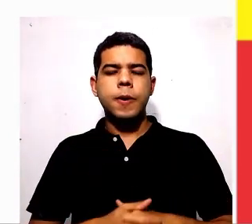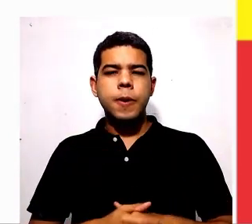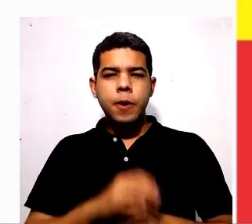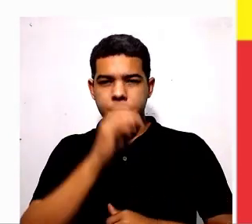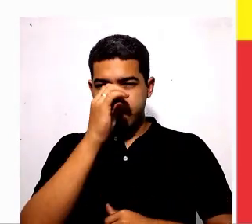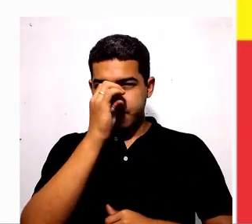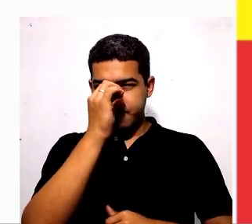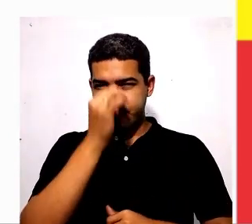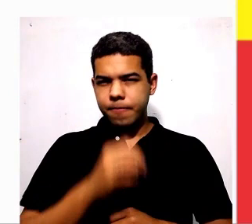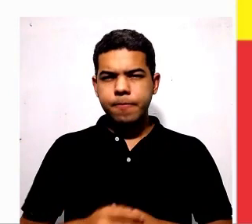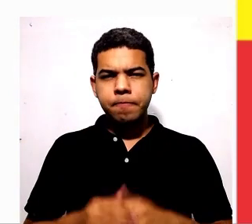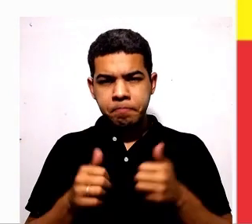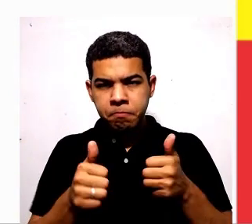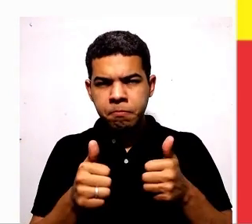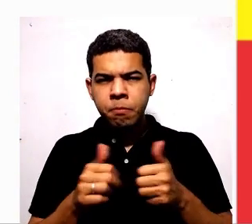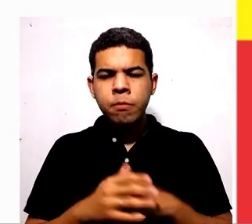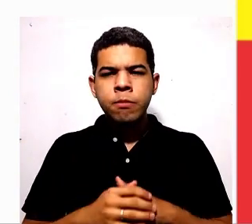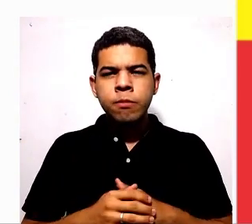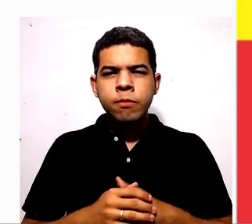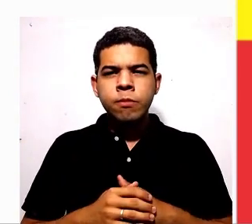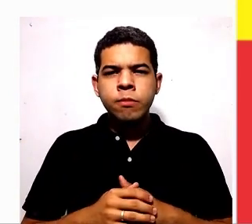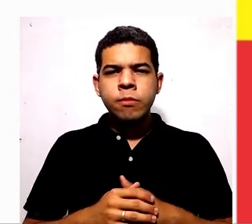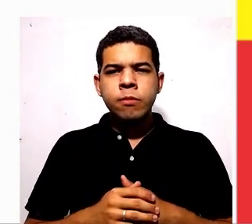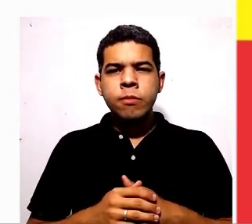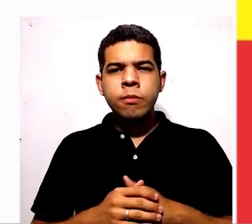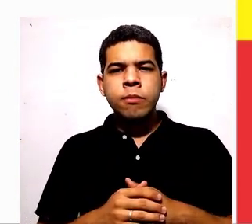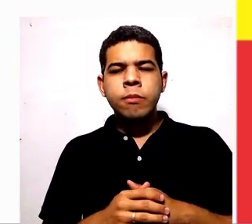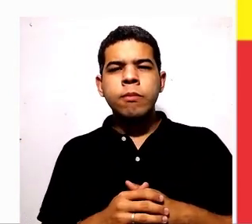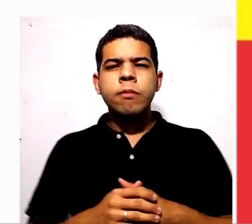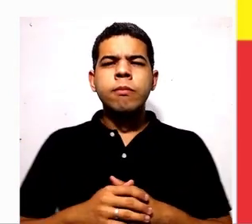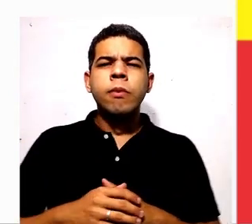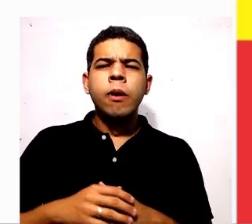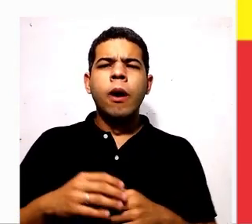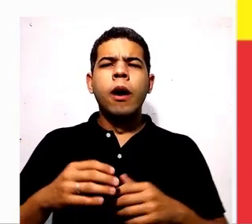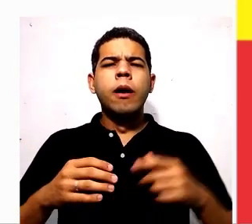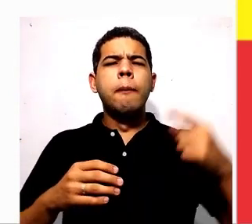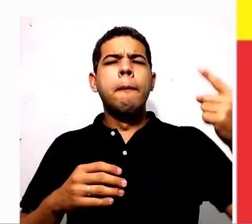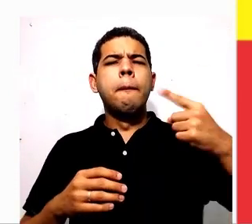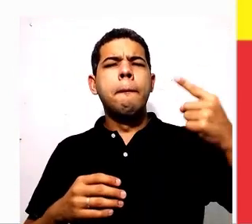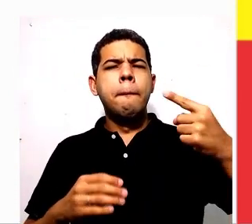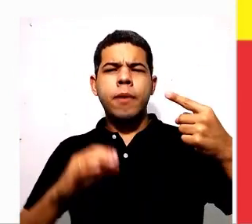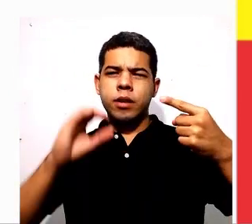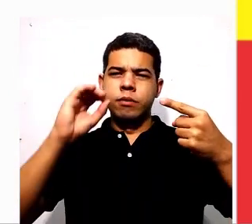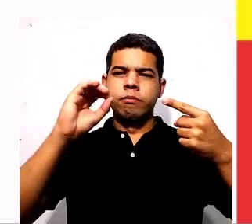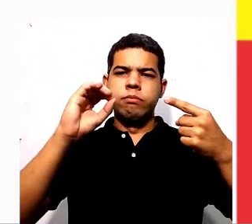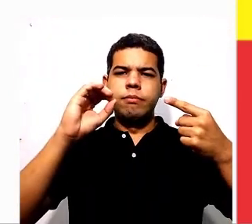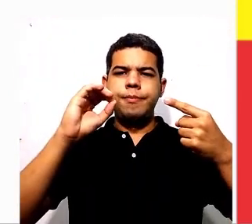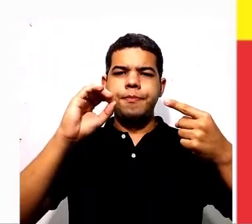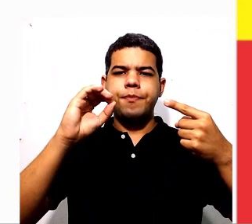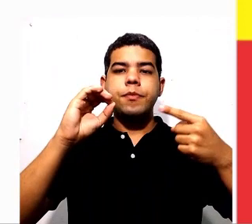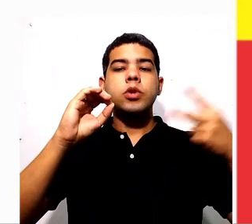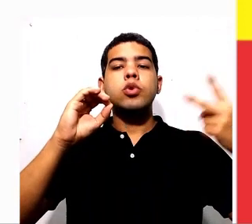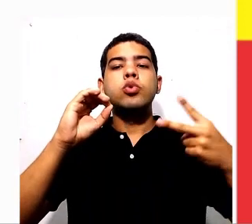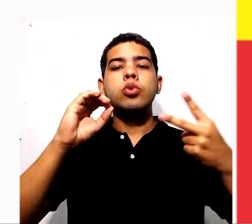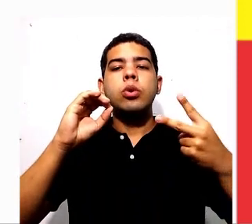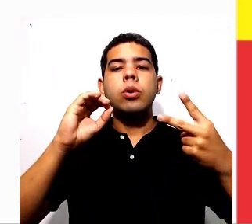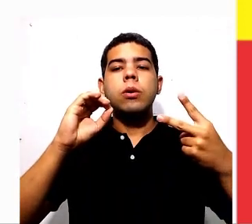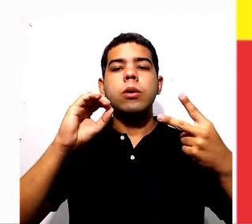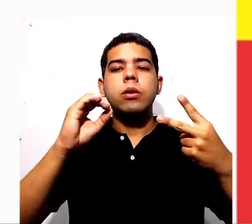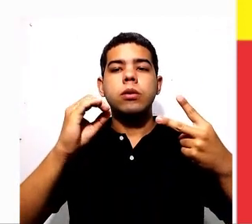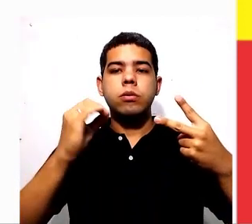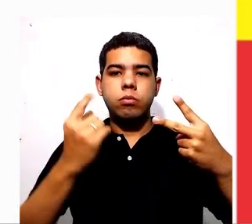sexto é o sétimo, beleza? Então, P1, primeiro termo é 0, beleza. O